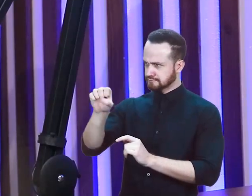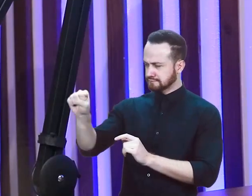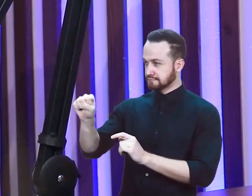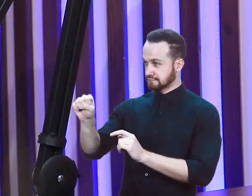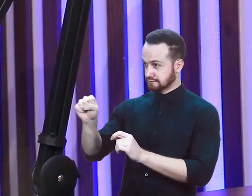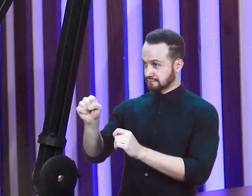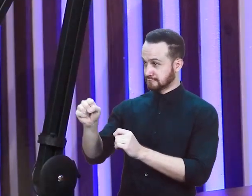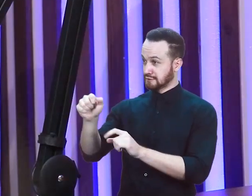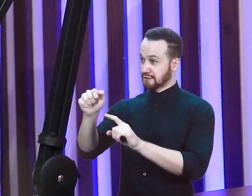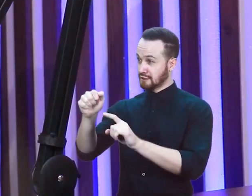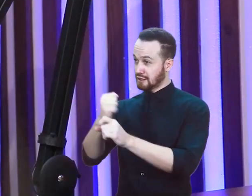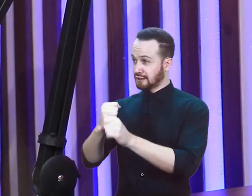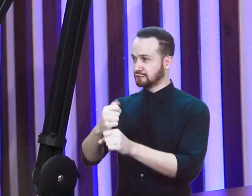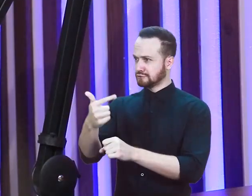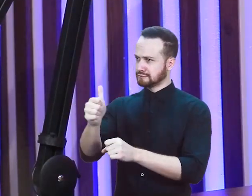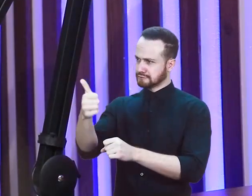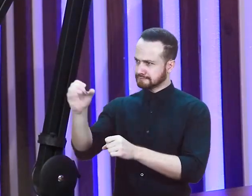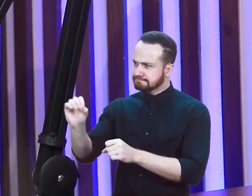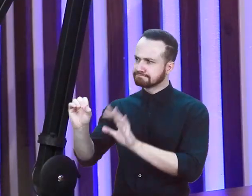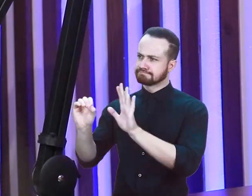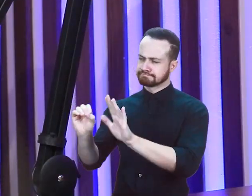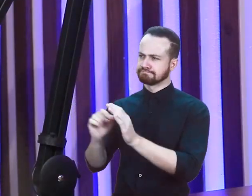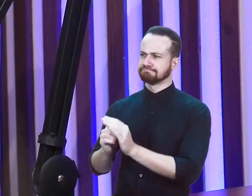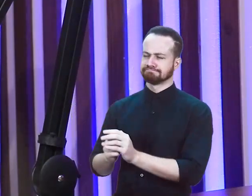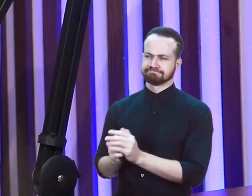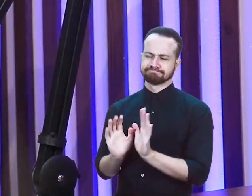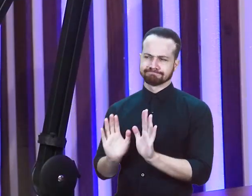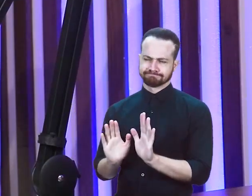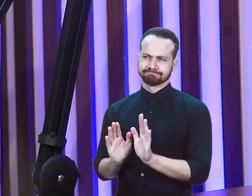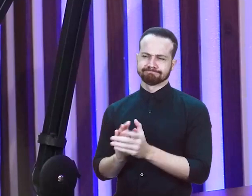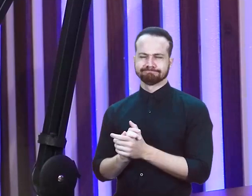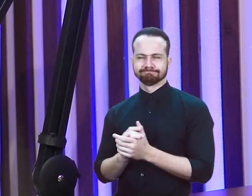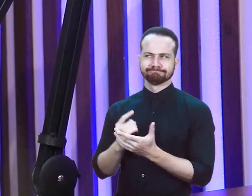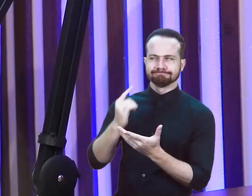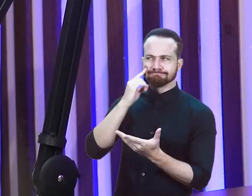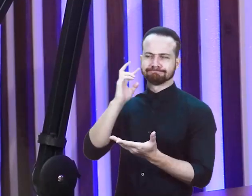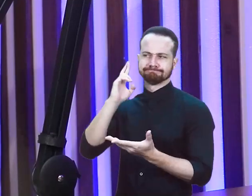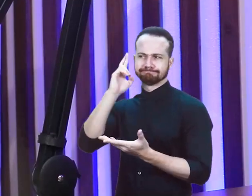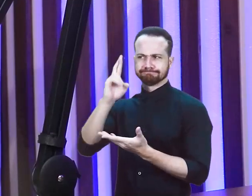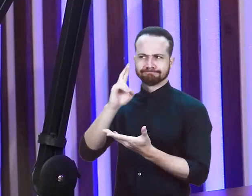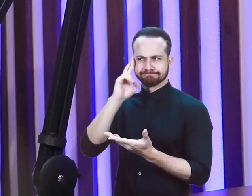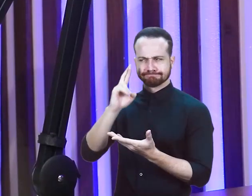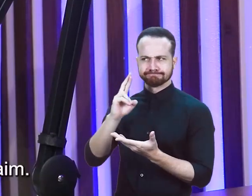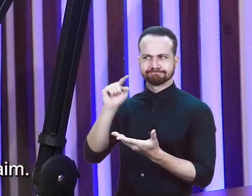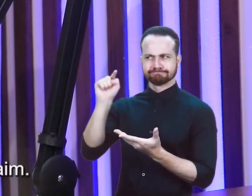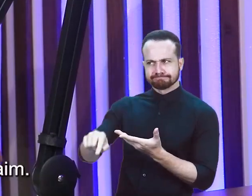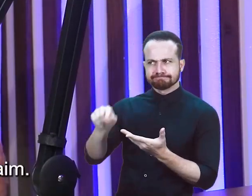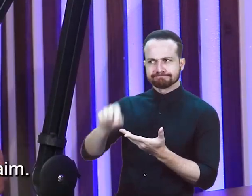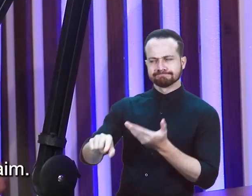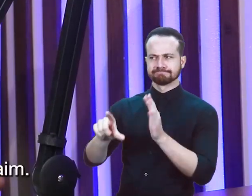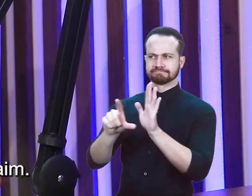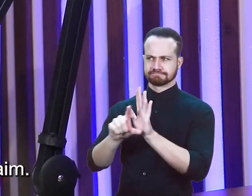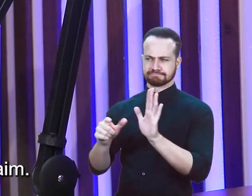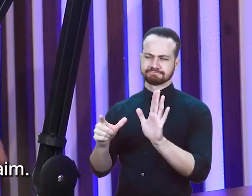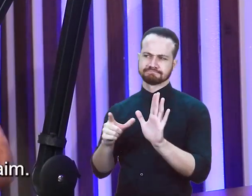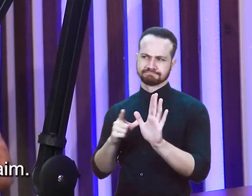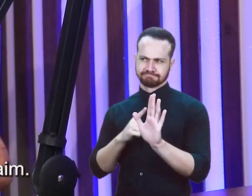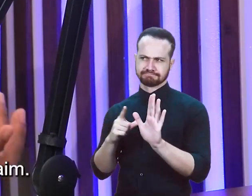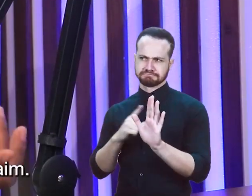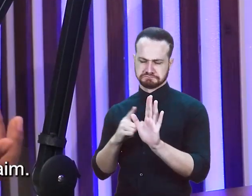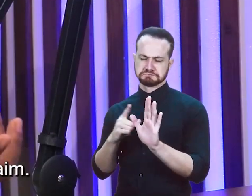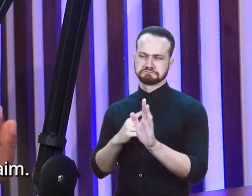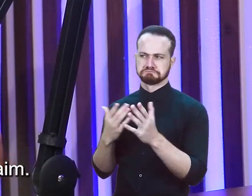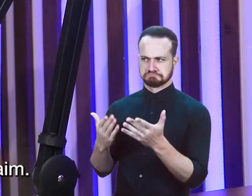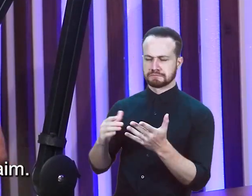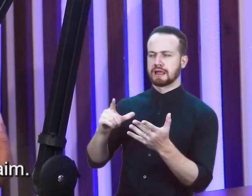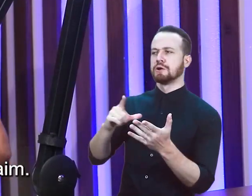12.288 de 2010. Eu faço uma reflexão. Nós tínhamos e temos